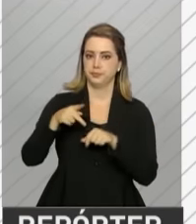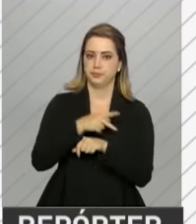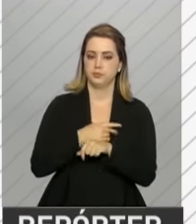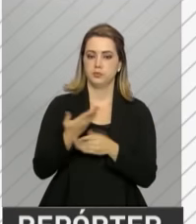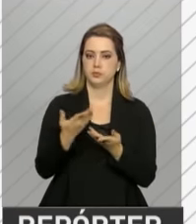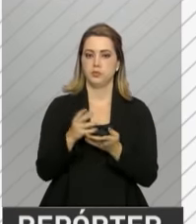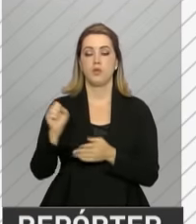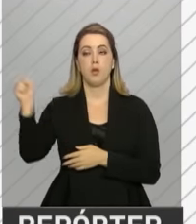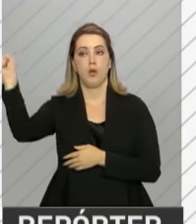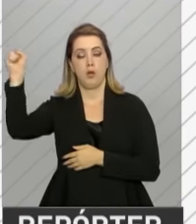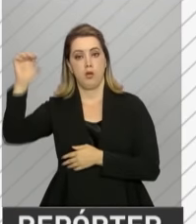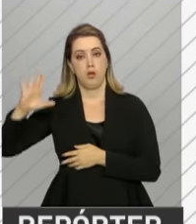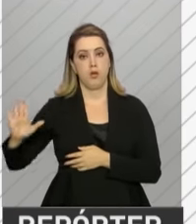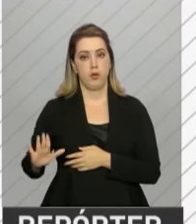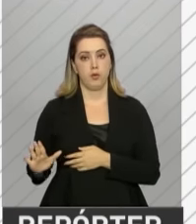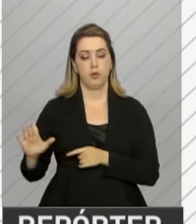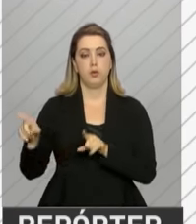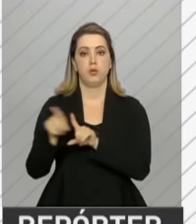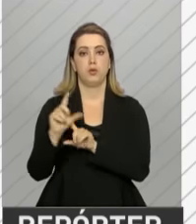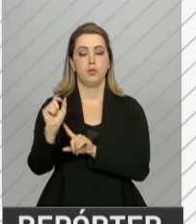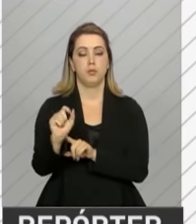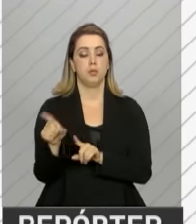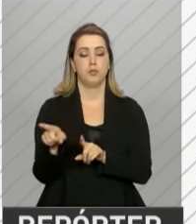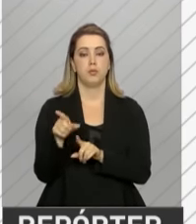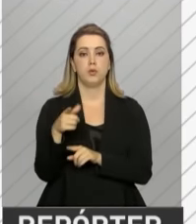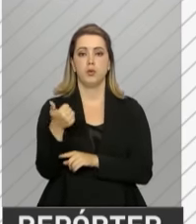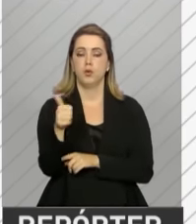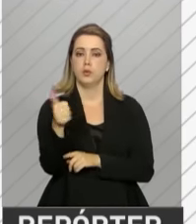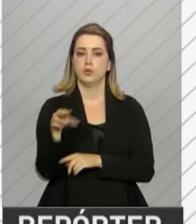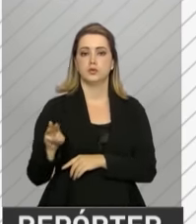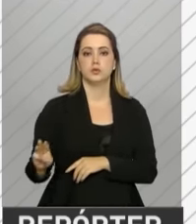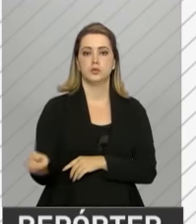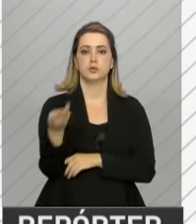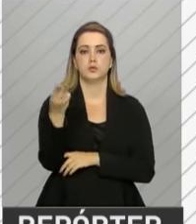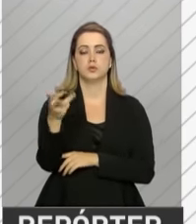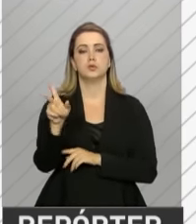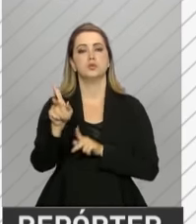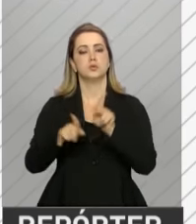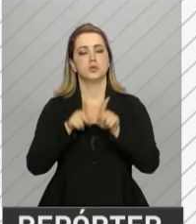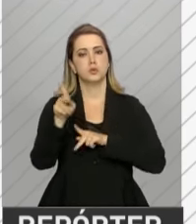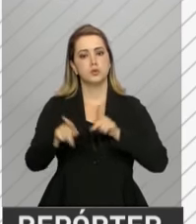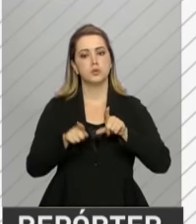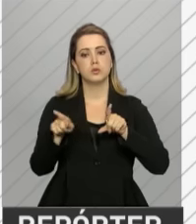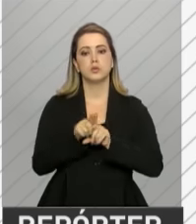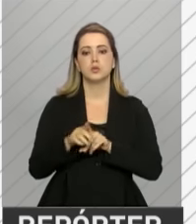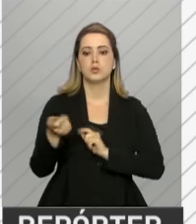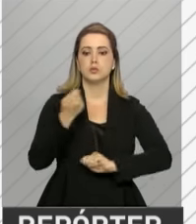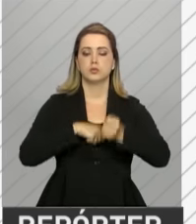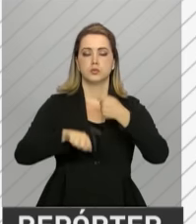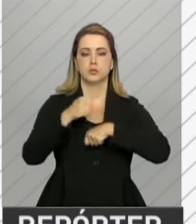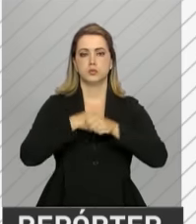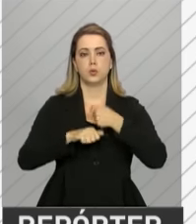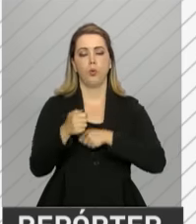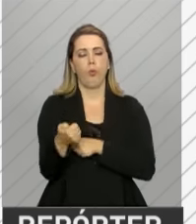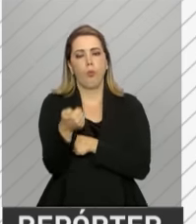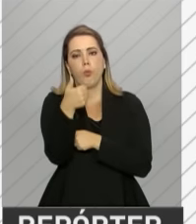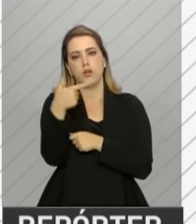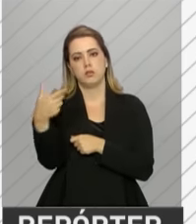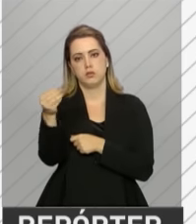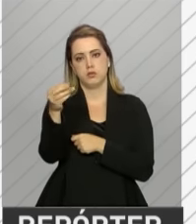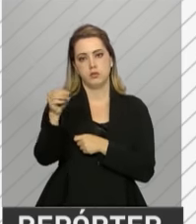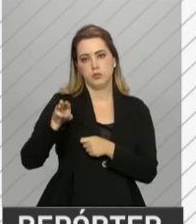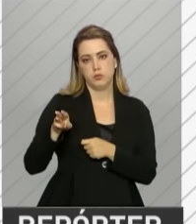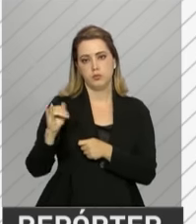sudoeste da Europa tem uma população de quase 11 milhões de habitantes e uma economia que movimentou no ano passado 199